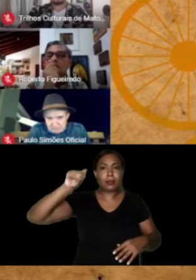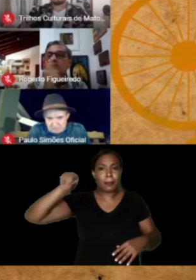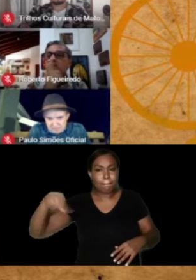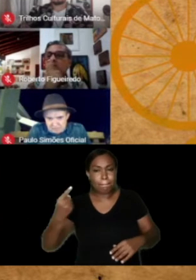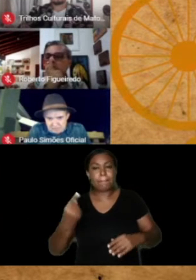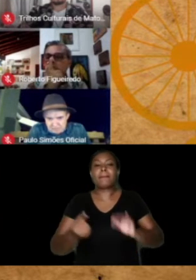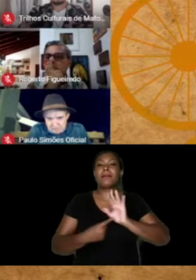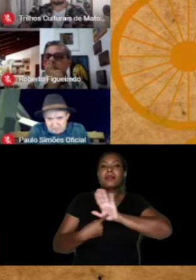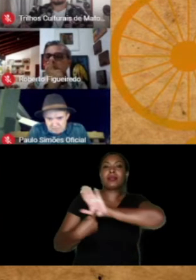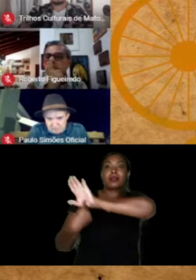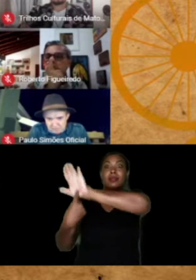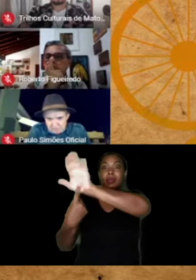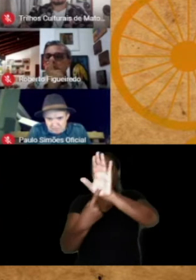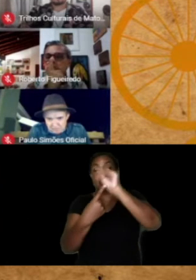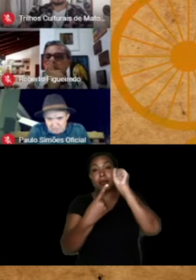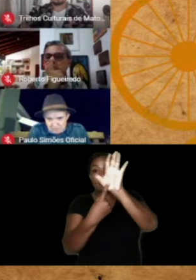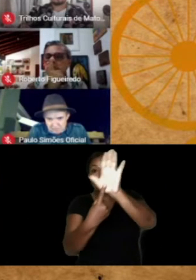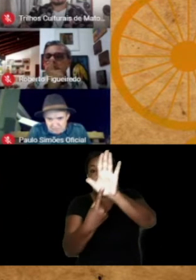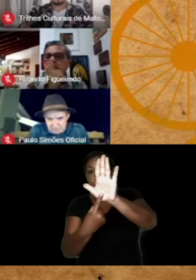de 1918.